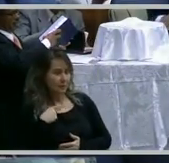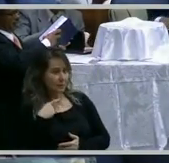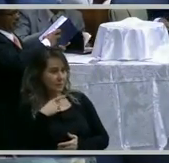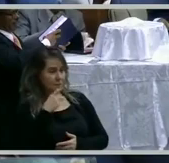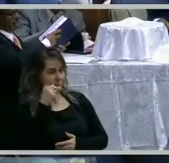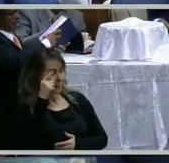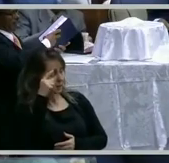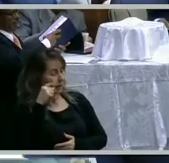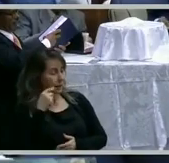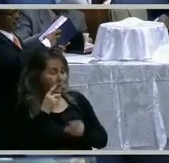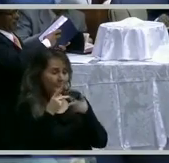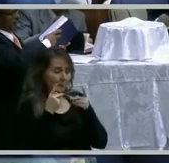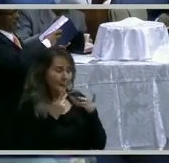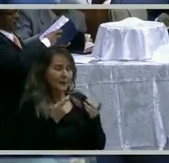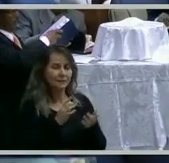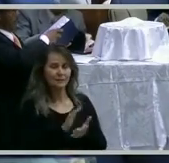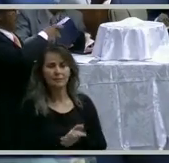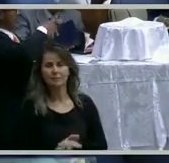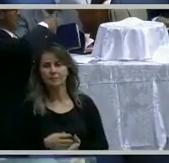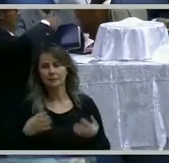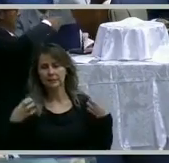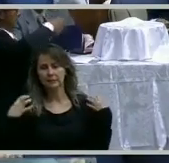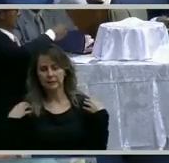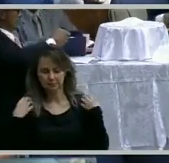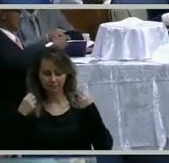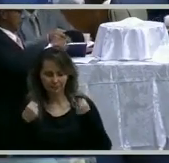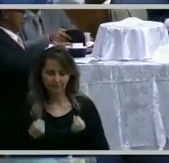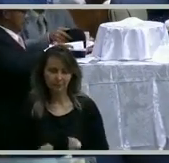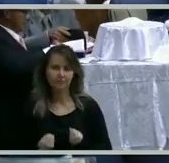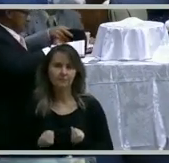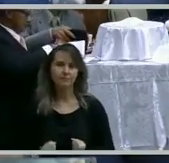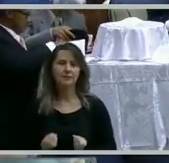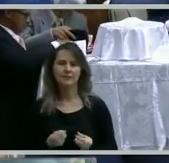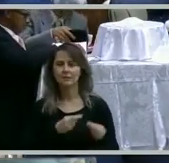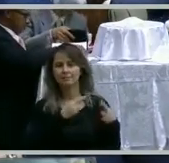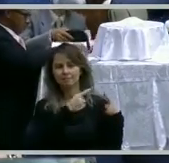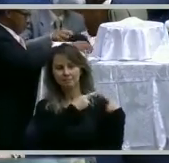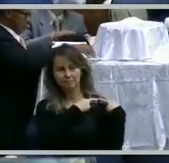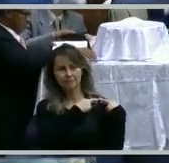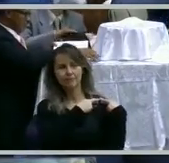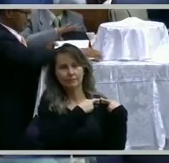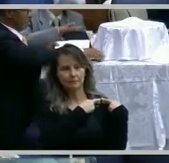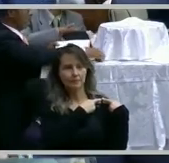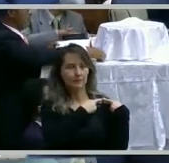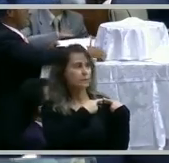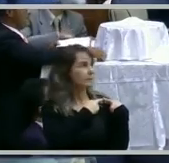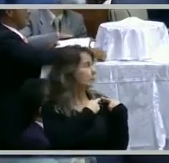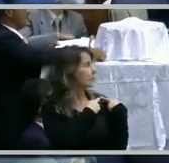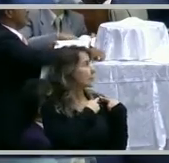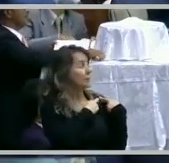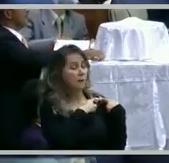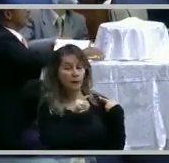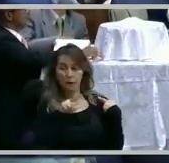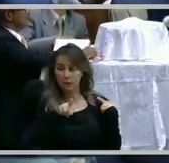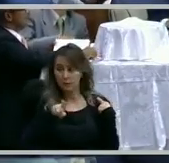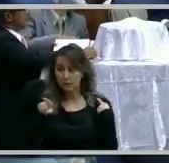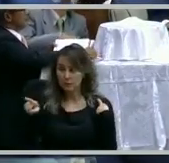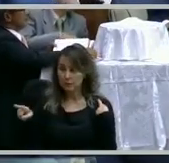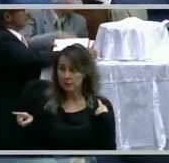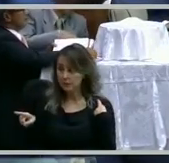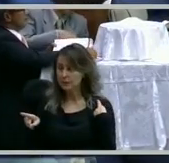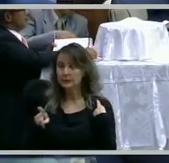noite. Então é um peso muito grande. Os senhores que estão aqui, os senhores que estão aqui,